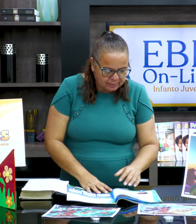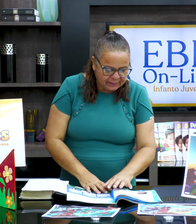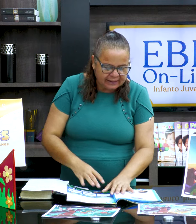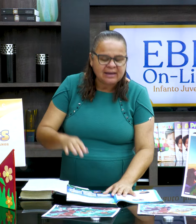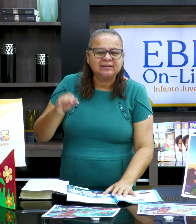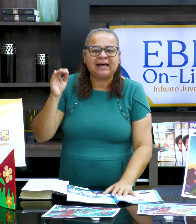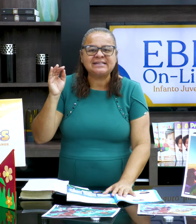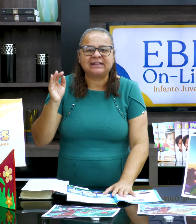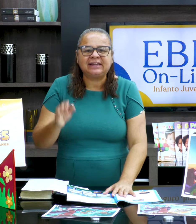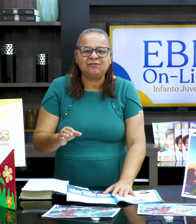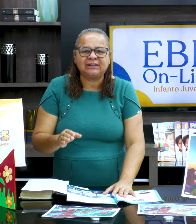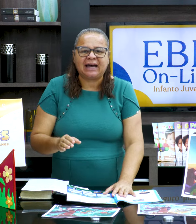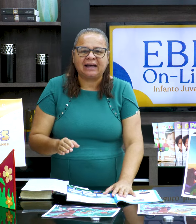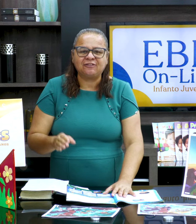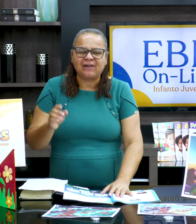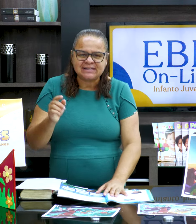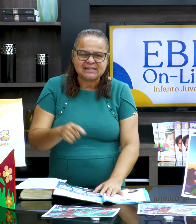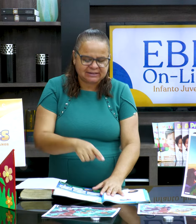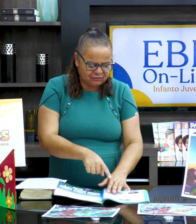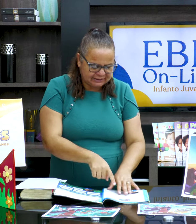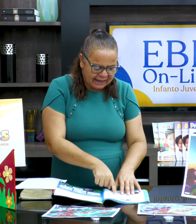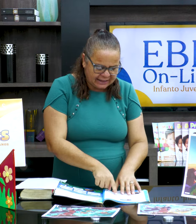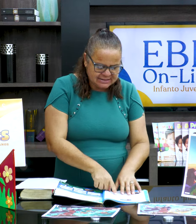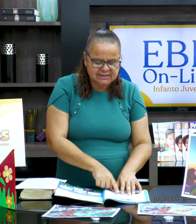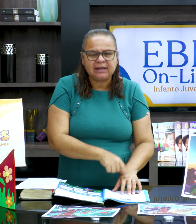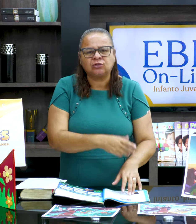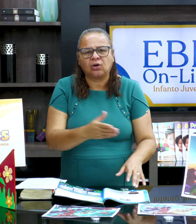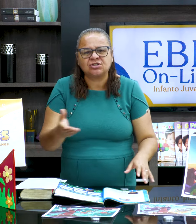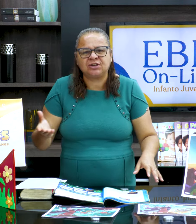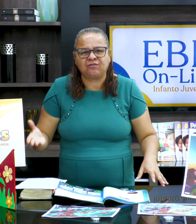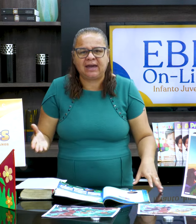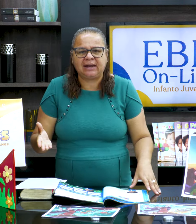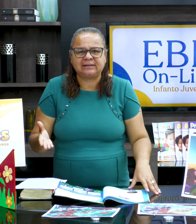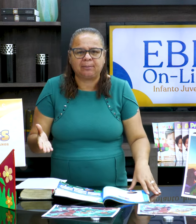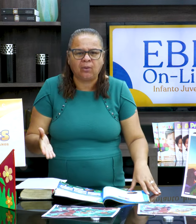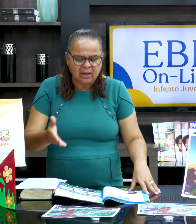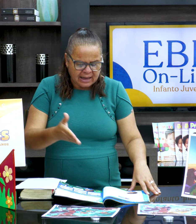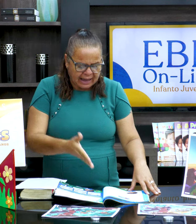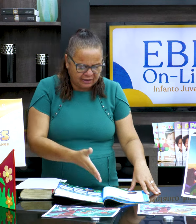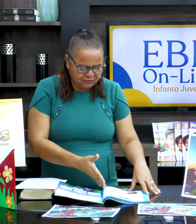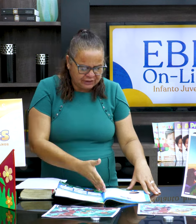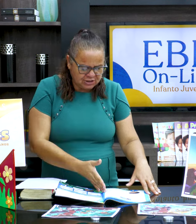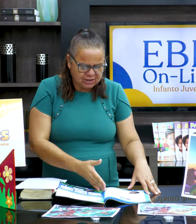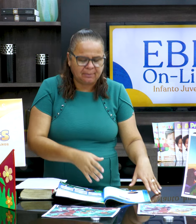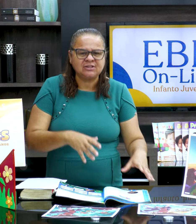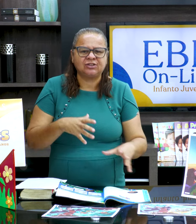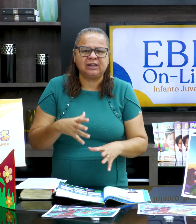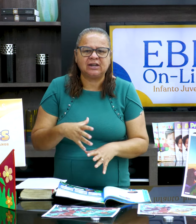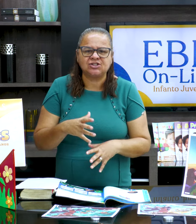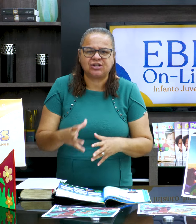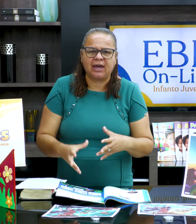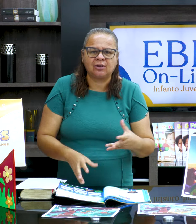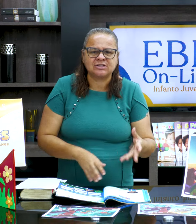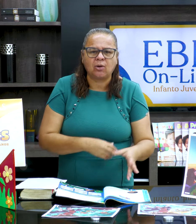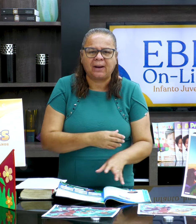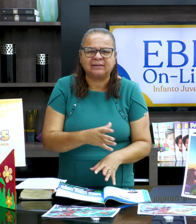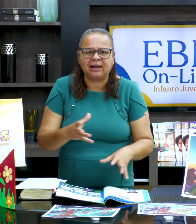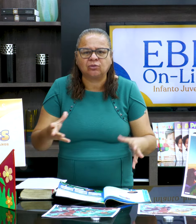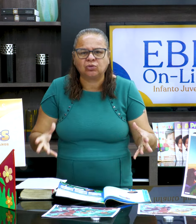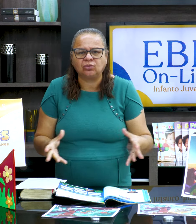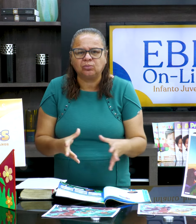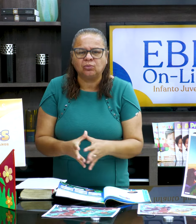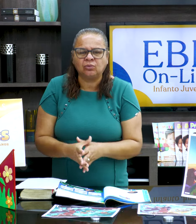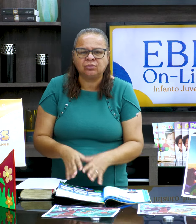Professor também das atividades faz as atividades se nem todos tiverem tá bom a revista Mas tira shero